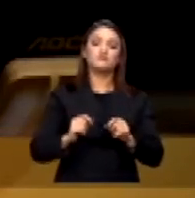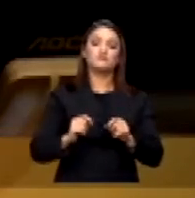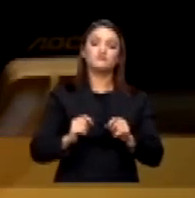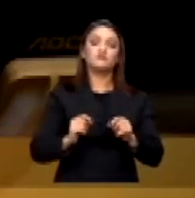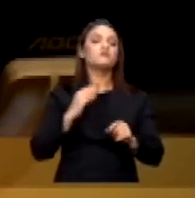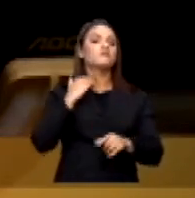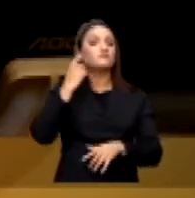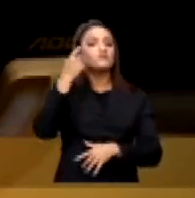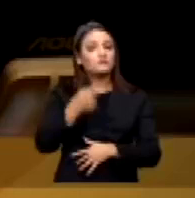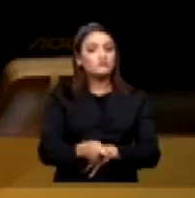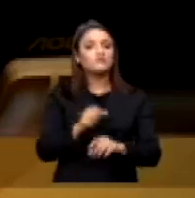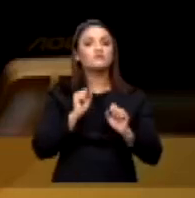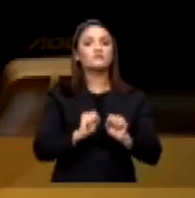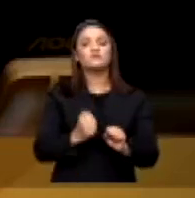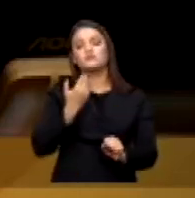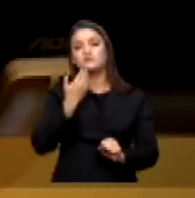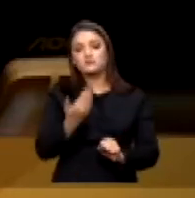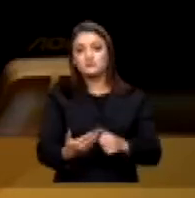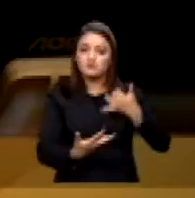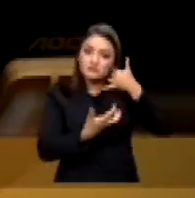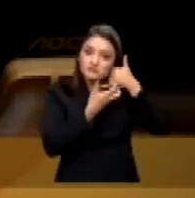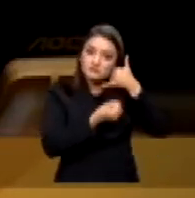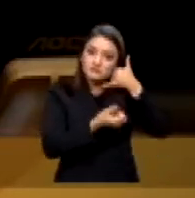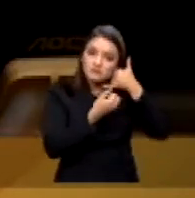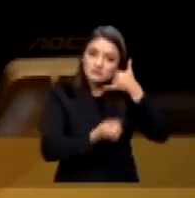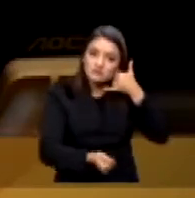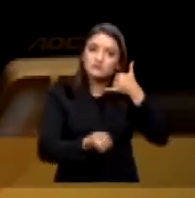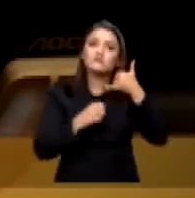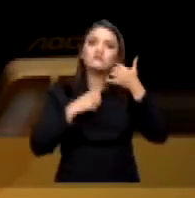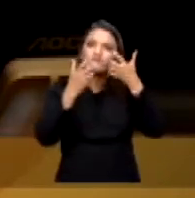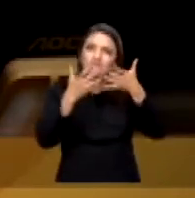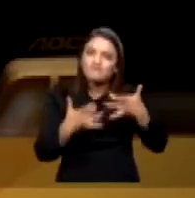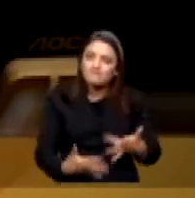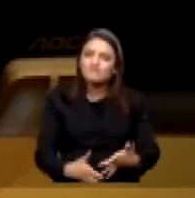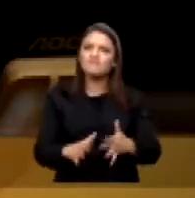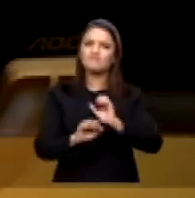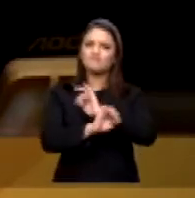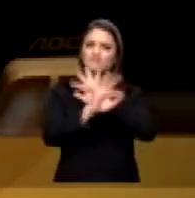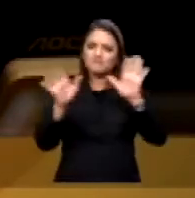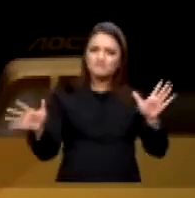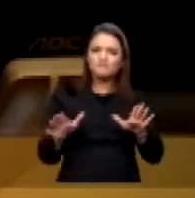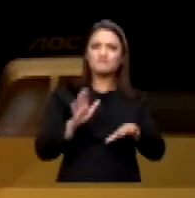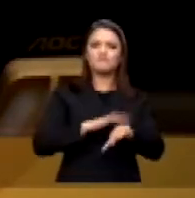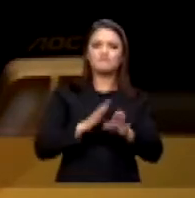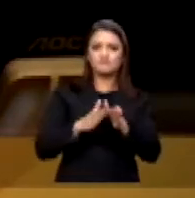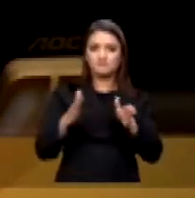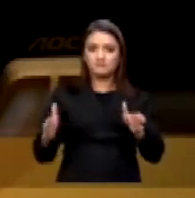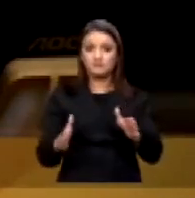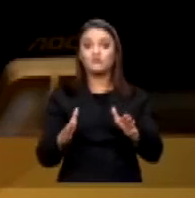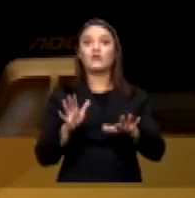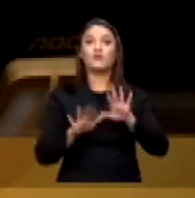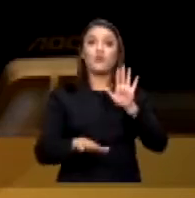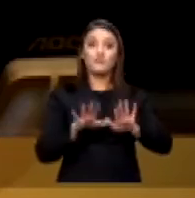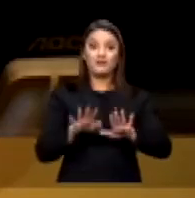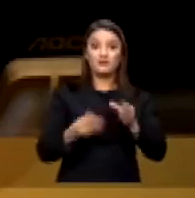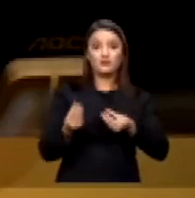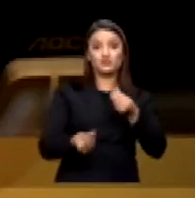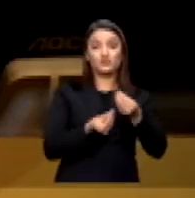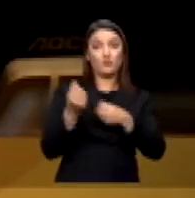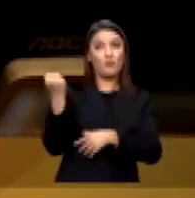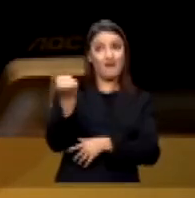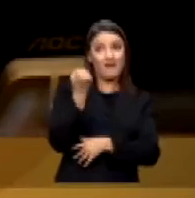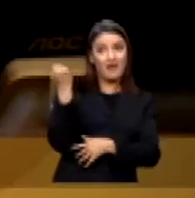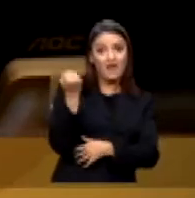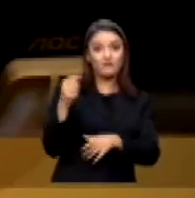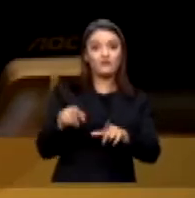possam prorrogar as escutas telefônicas de modo fundamentado, não sendo a gravidade do caso e a